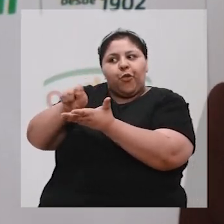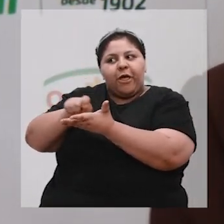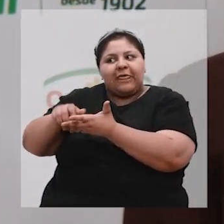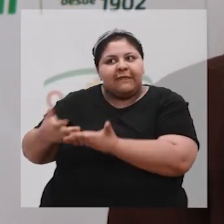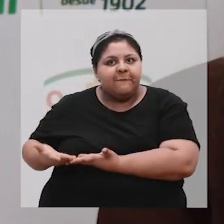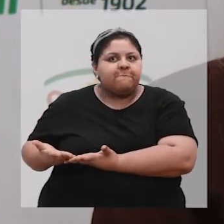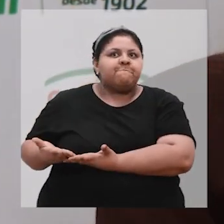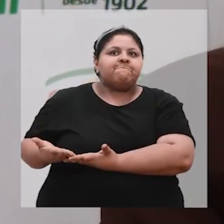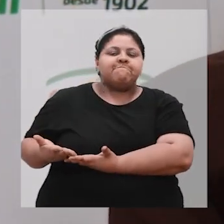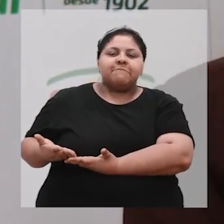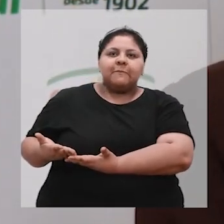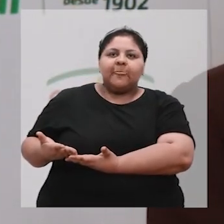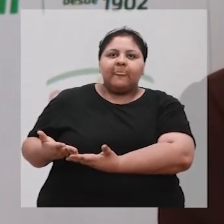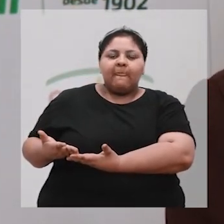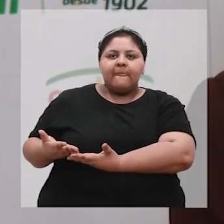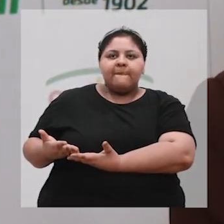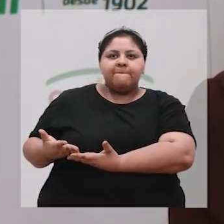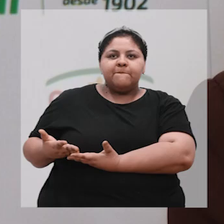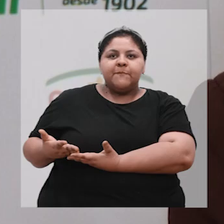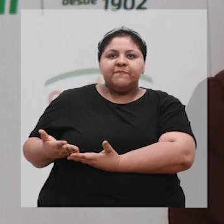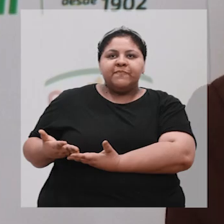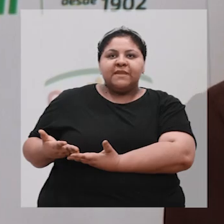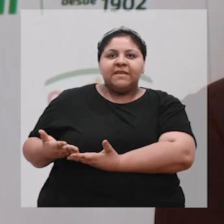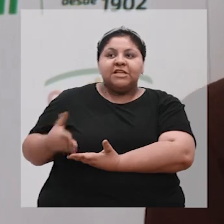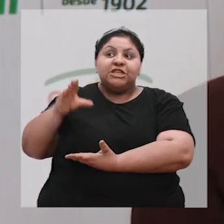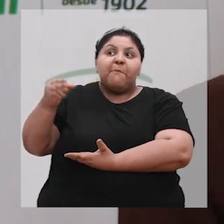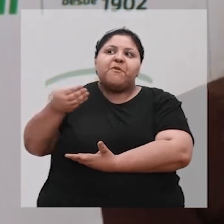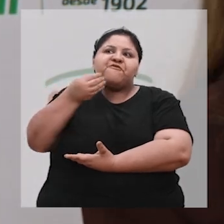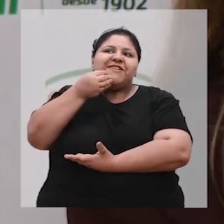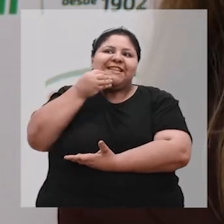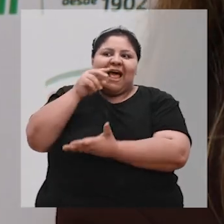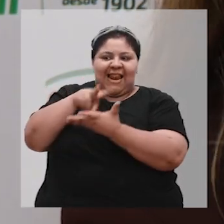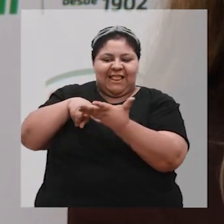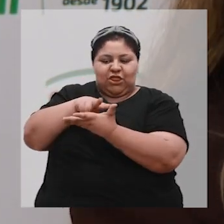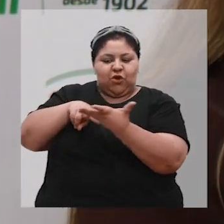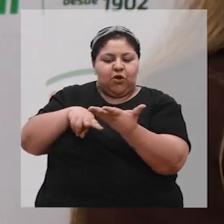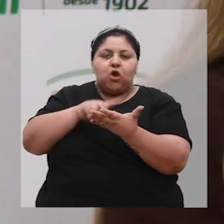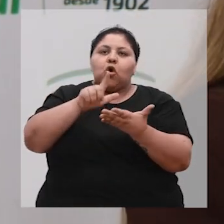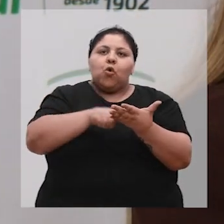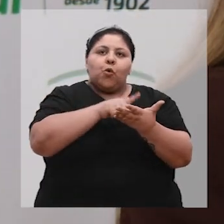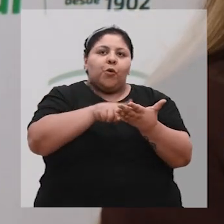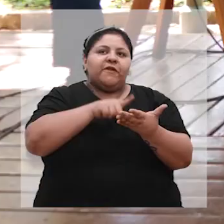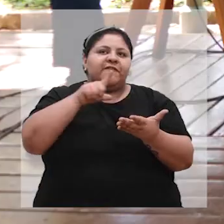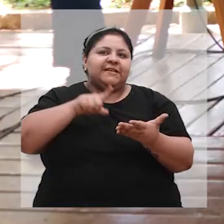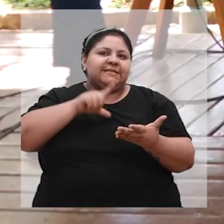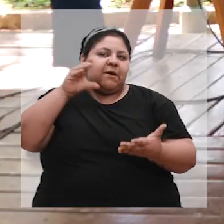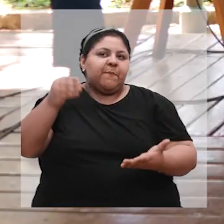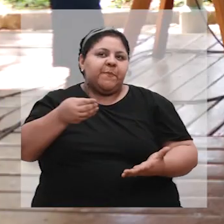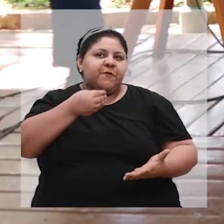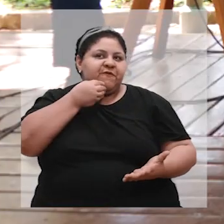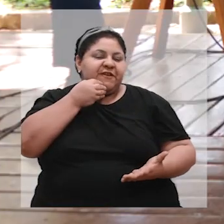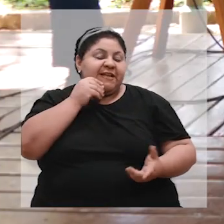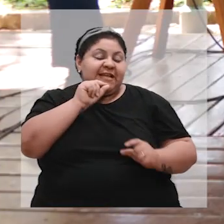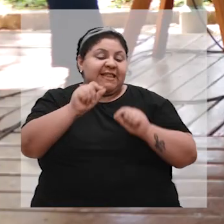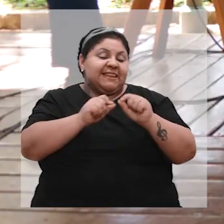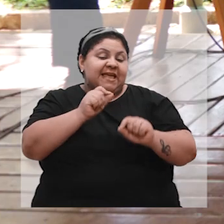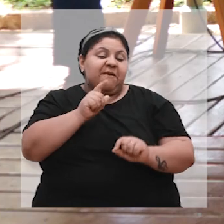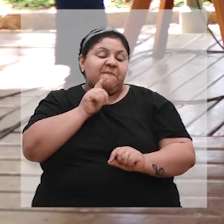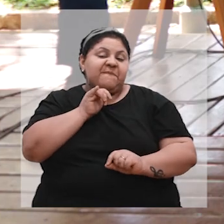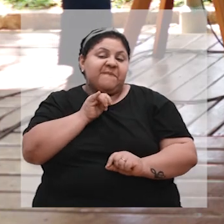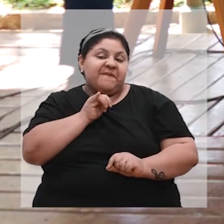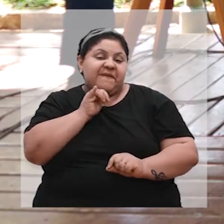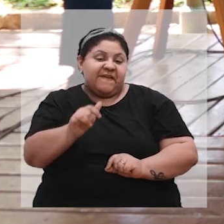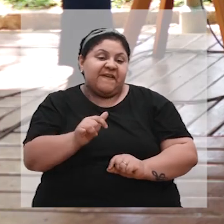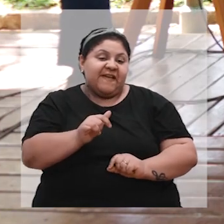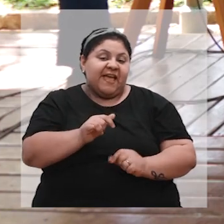uma cultura da degustação, que eu sempre digo, né, Rose? Um livro tem que ser degustado. Há quem diga que